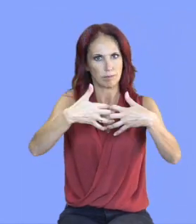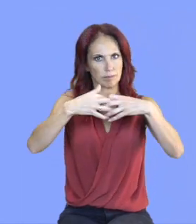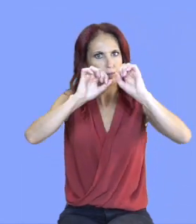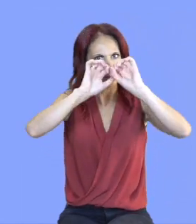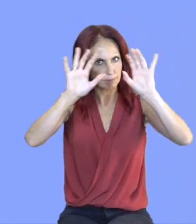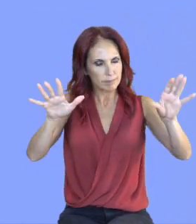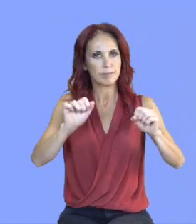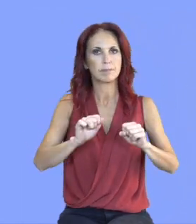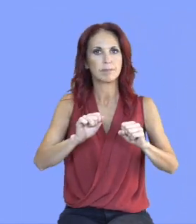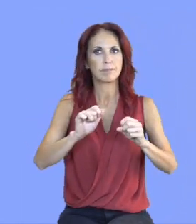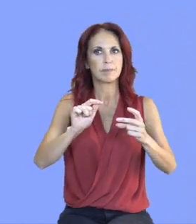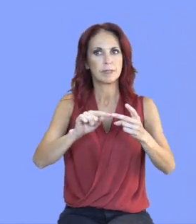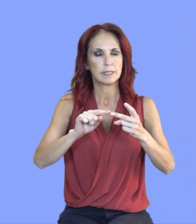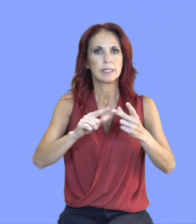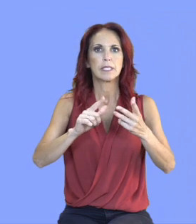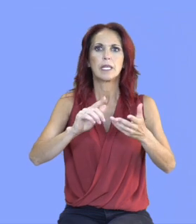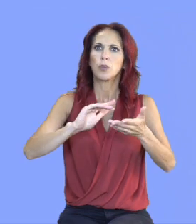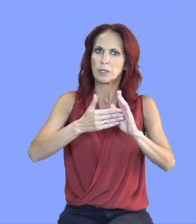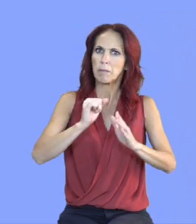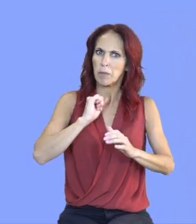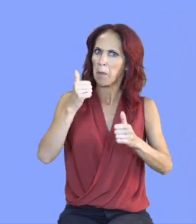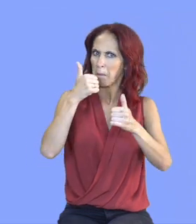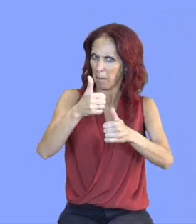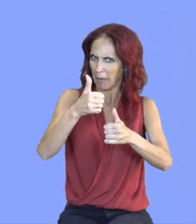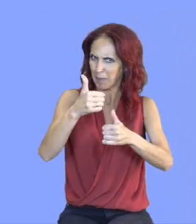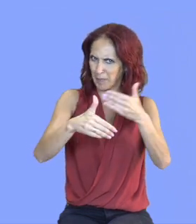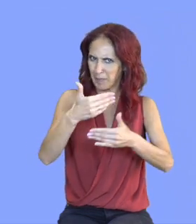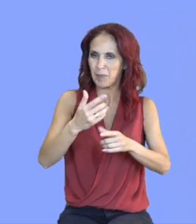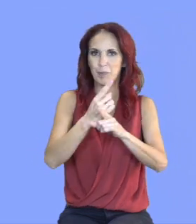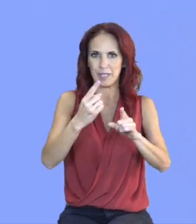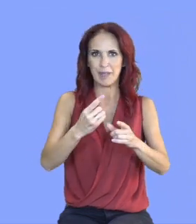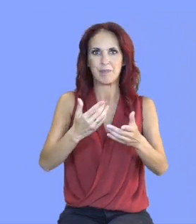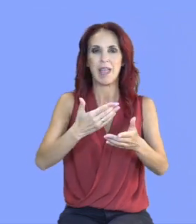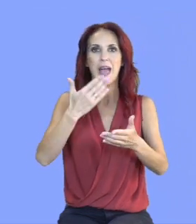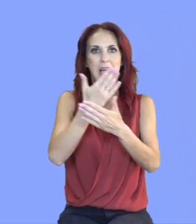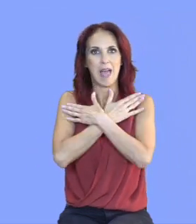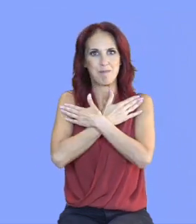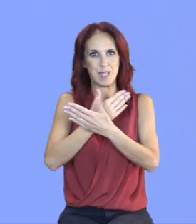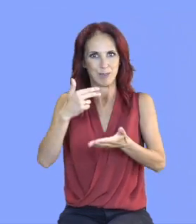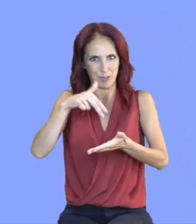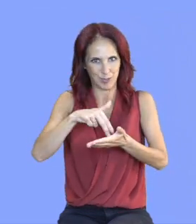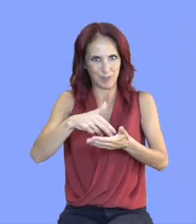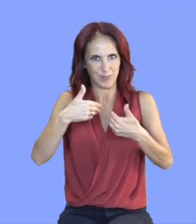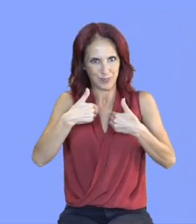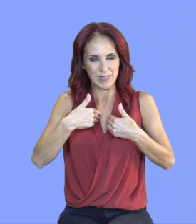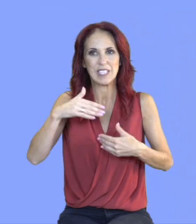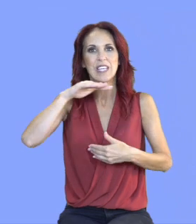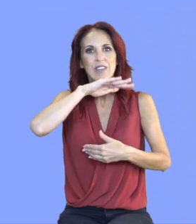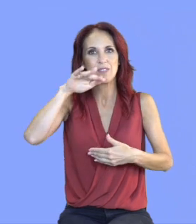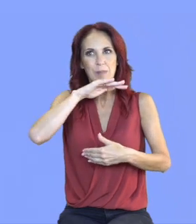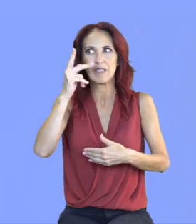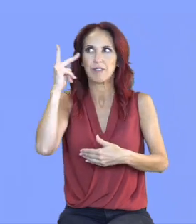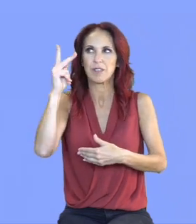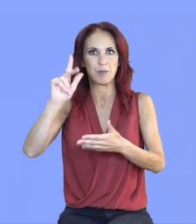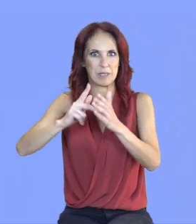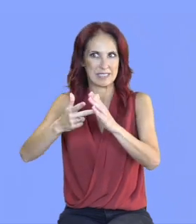de esclarecimentos de dúvidas. A prova correu muito bem. Pude contar com a presença de amigos e também de